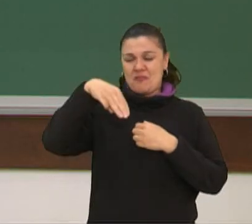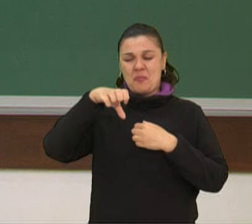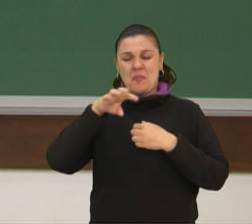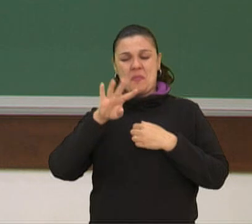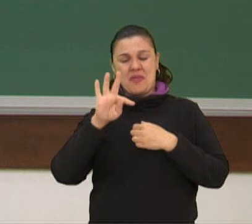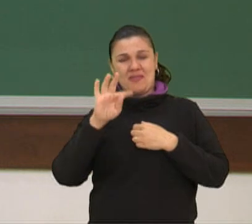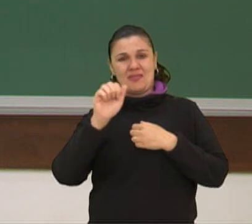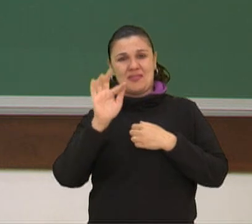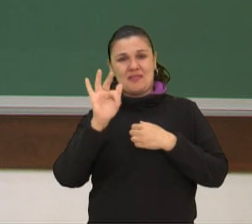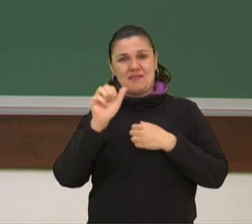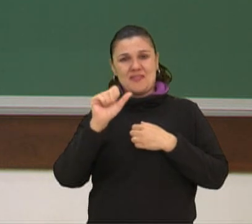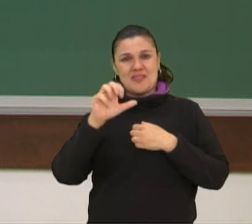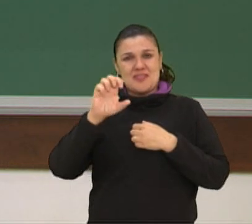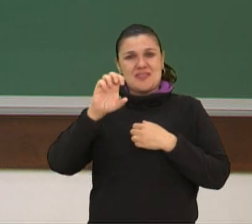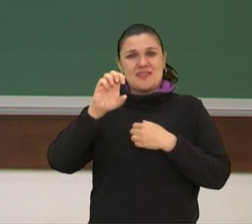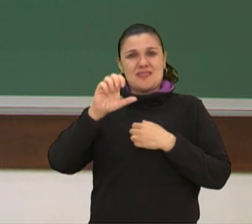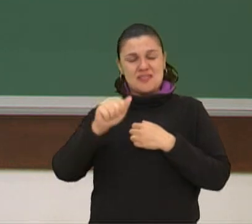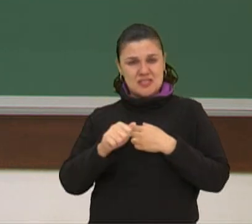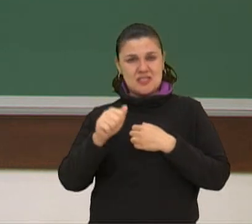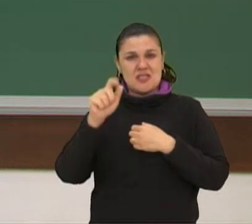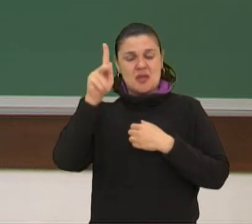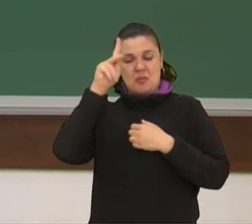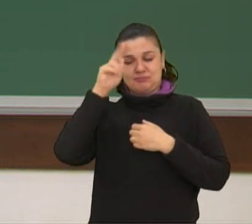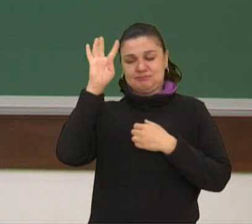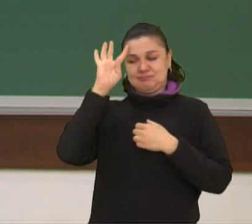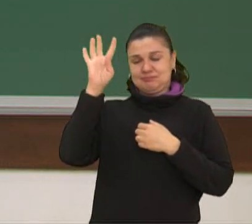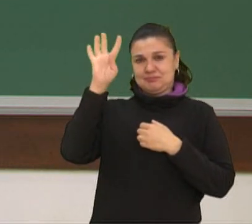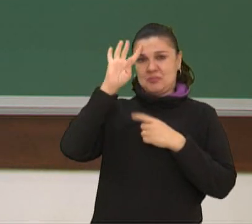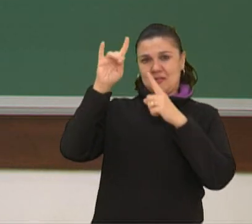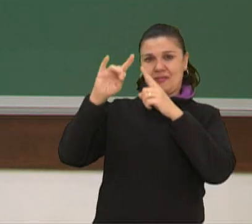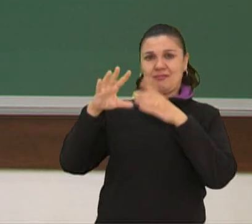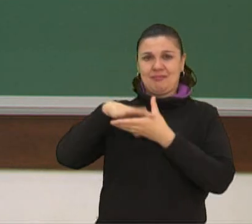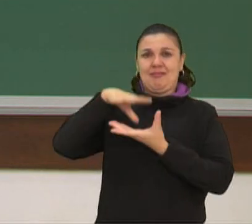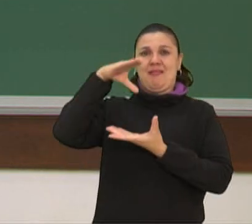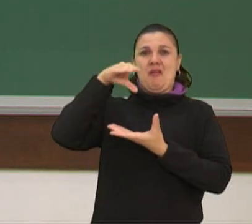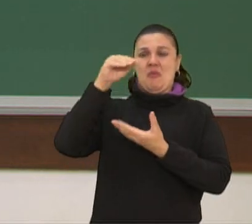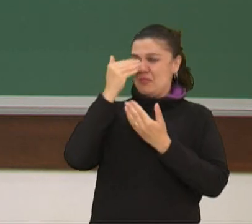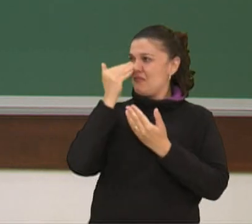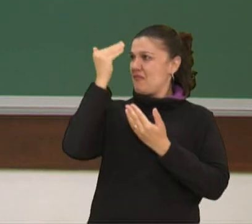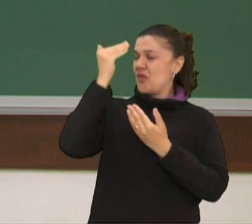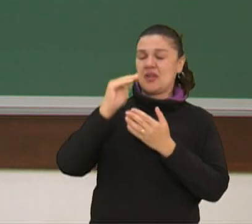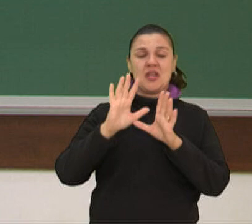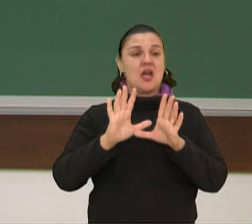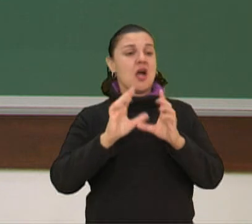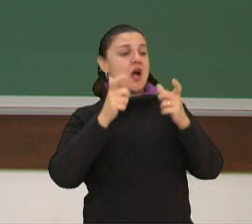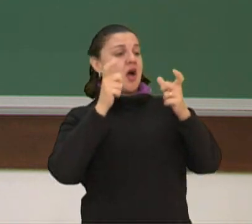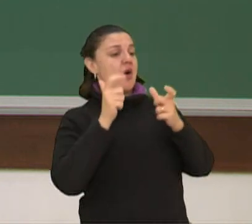disso, então, a infelicidade é estar vazio desse espírito bom.